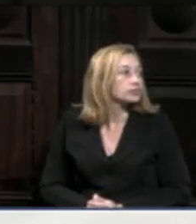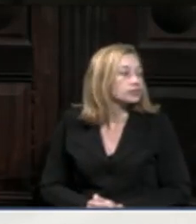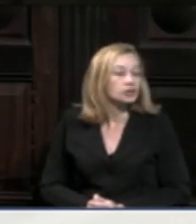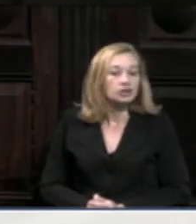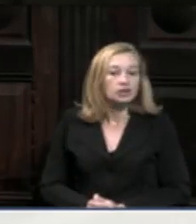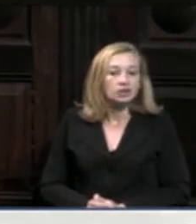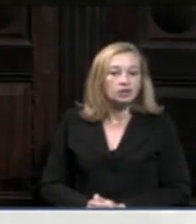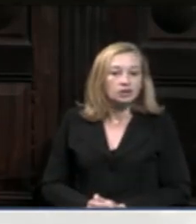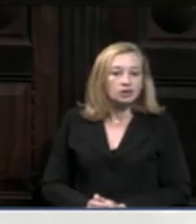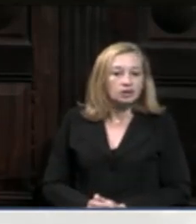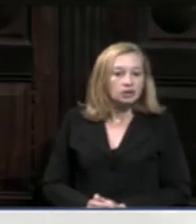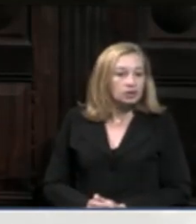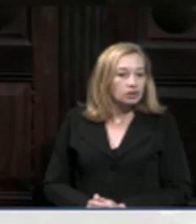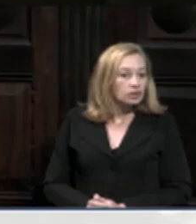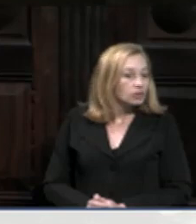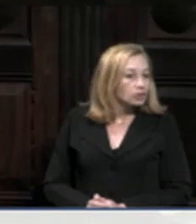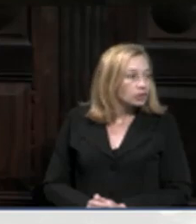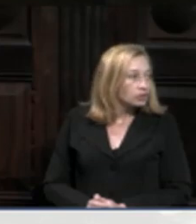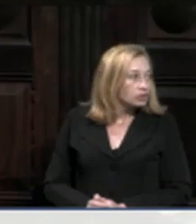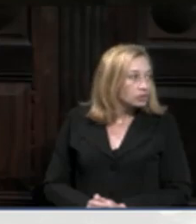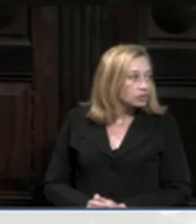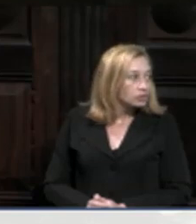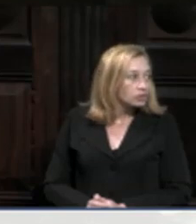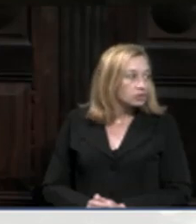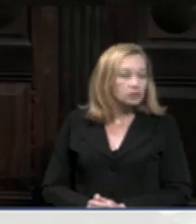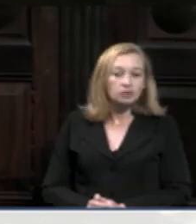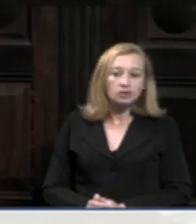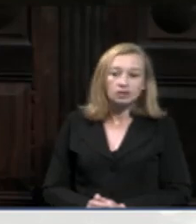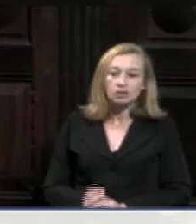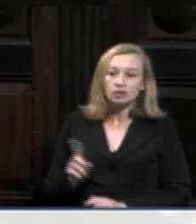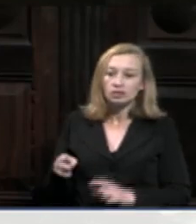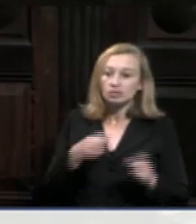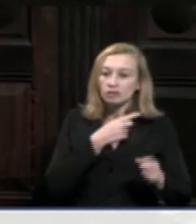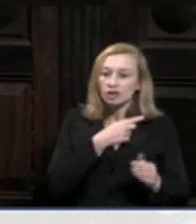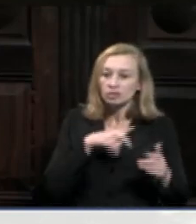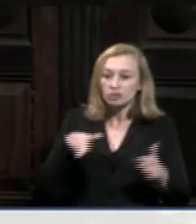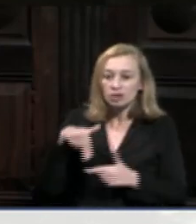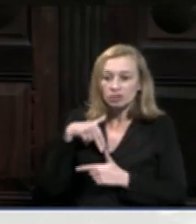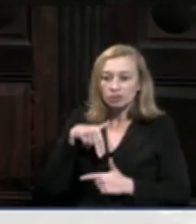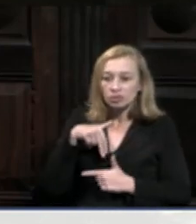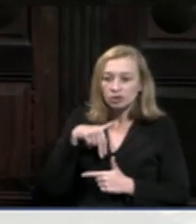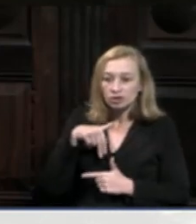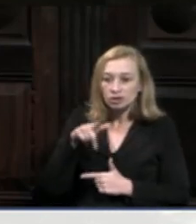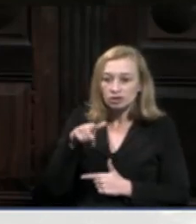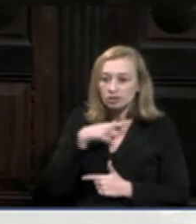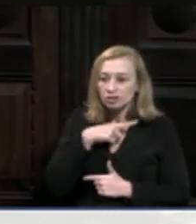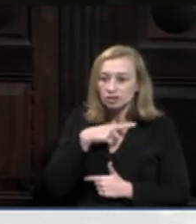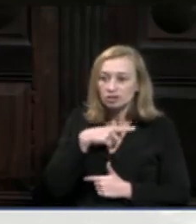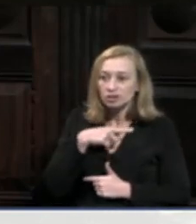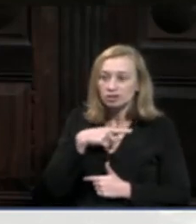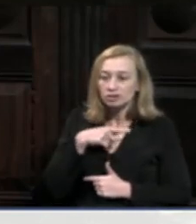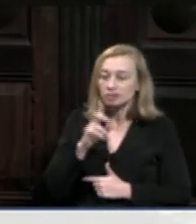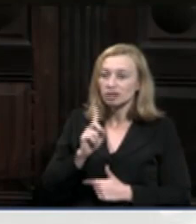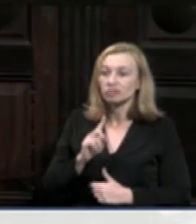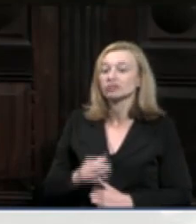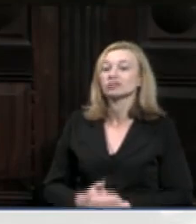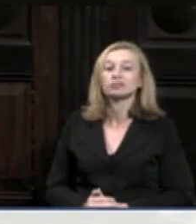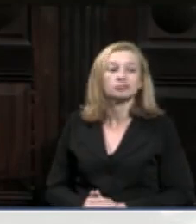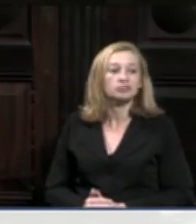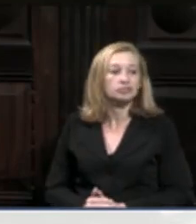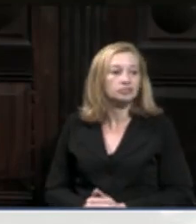favor, ocupar. Vossa Excelência não vai fazer uso da tribuna? Senhor presidente, eu fui citado, eu